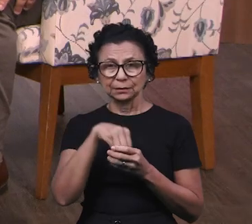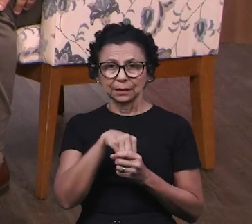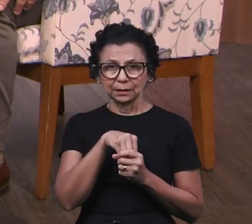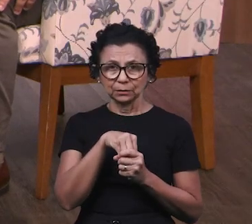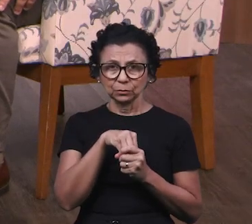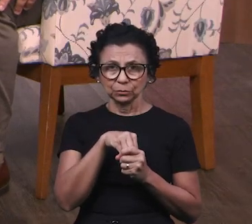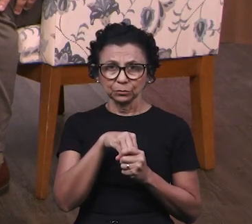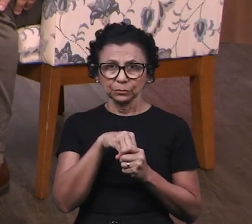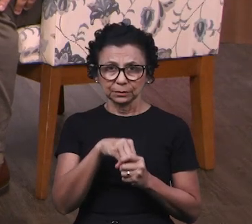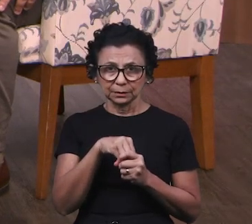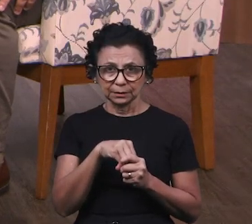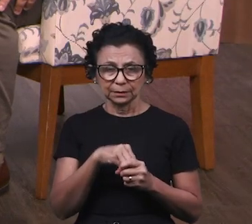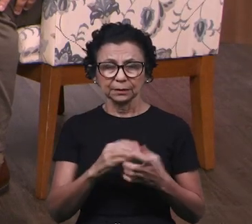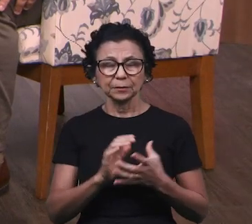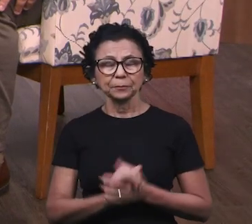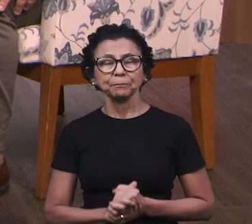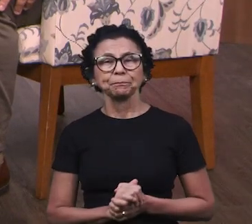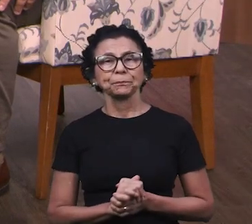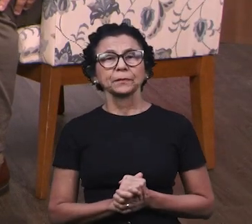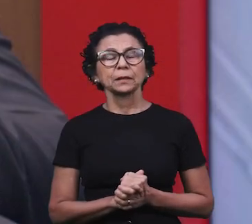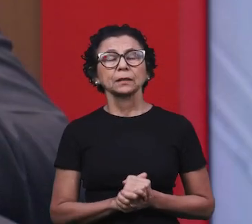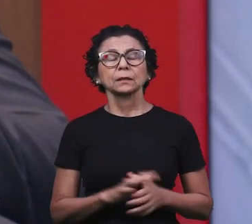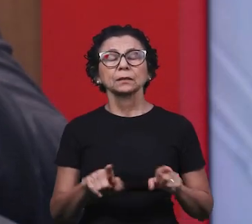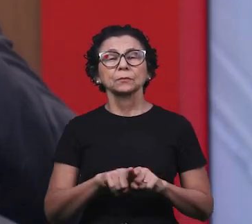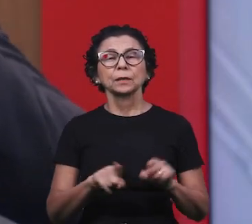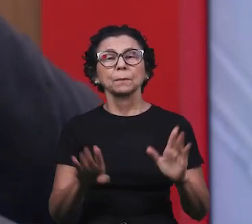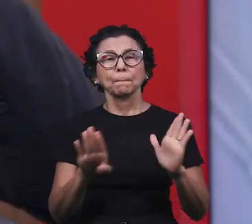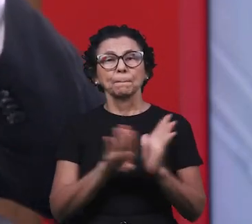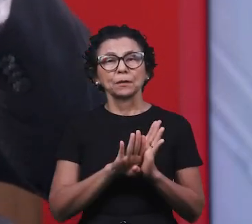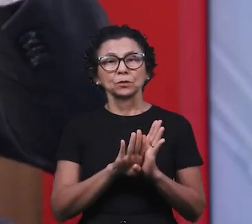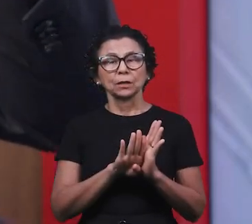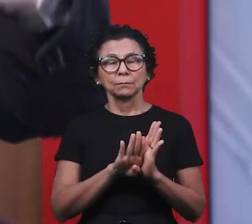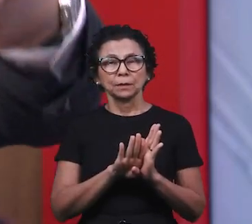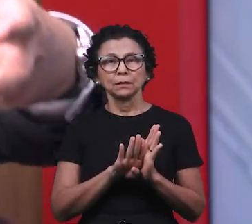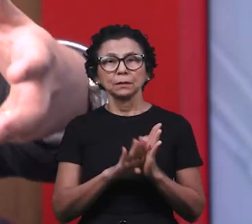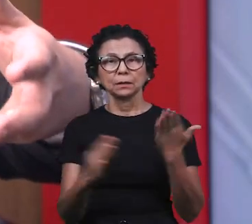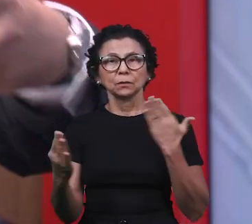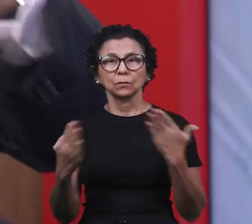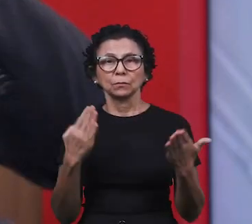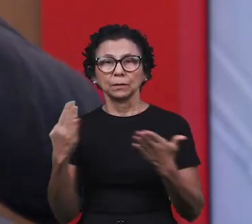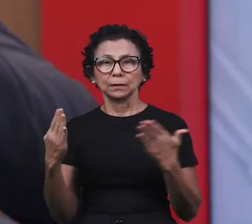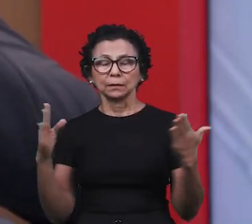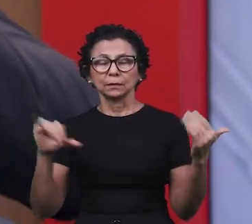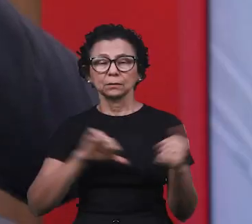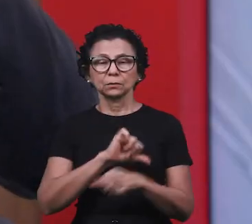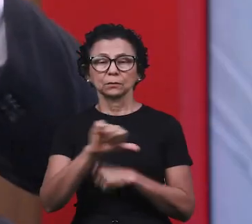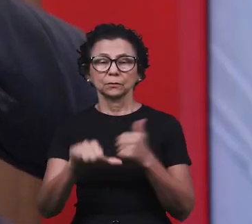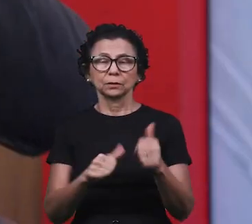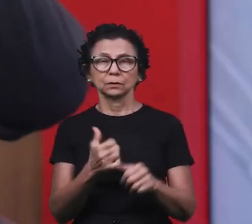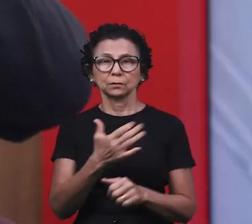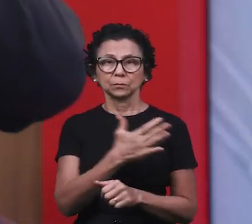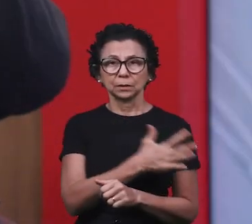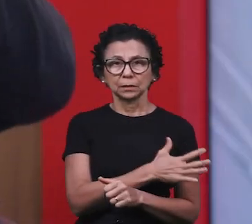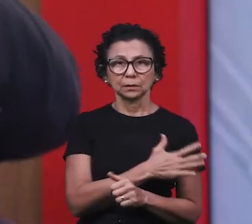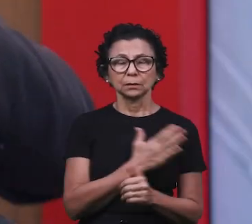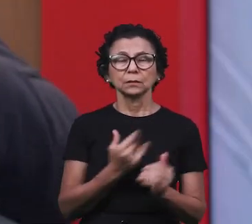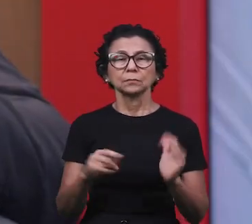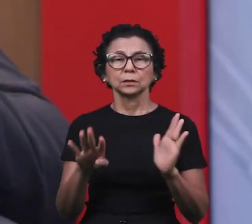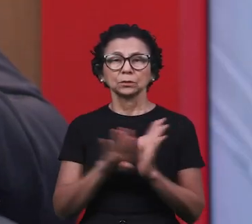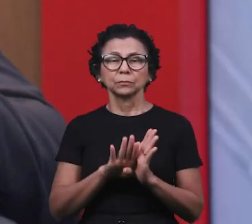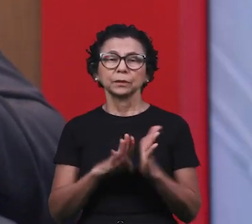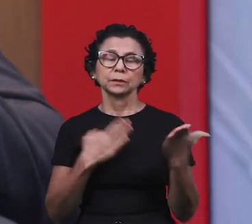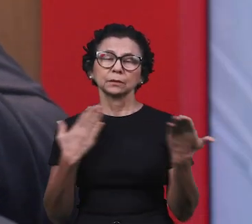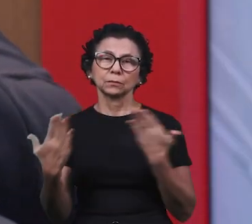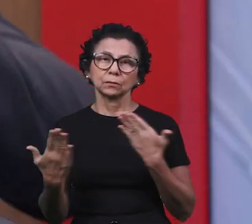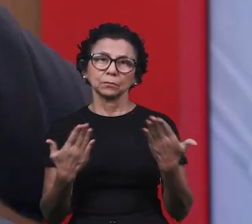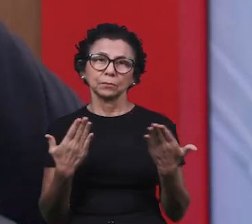eles levaram. E além disso, no filho mais novo, que é tipo do novo nascimento, que é tipo da igreja lavada e remida no sangue